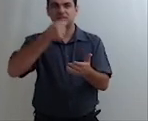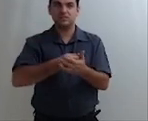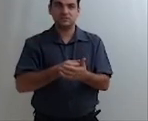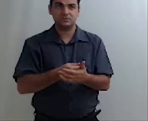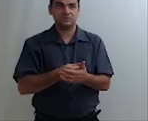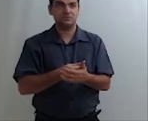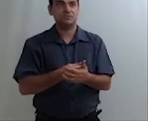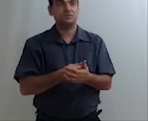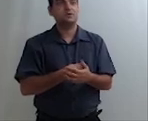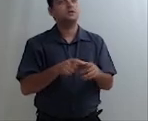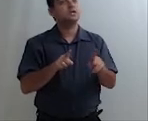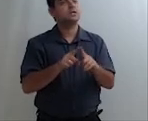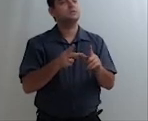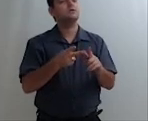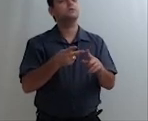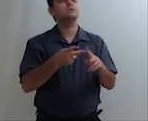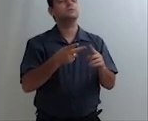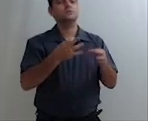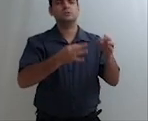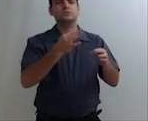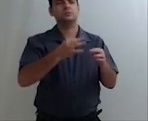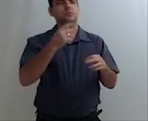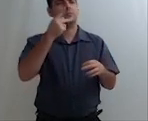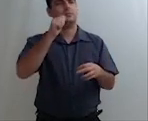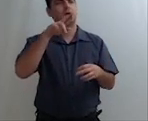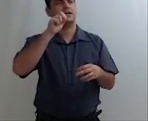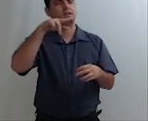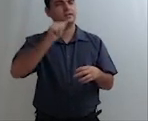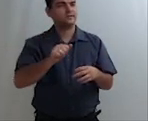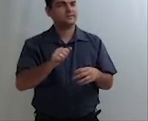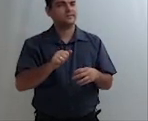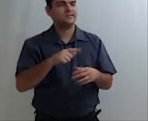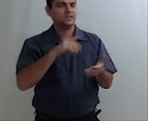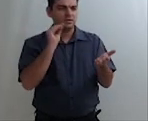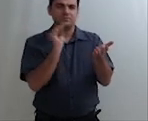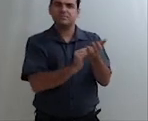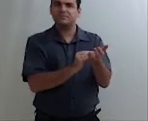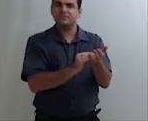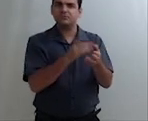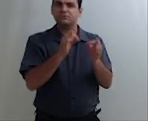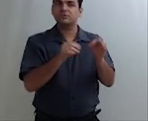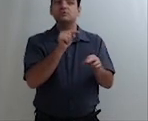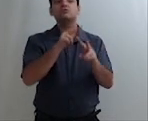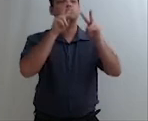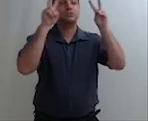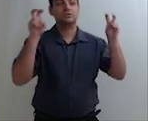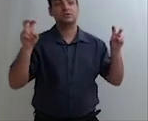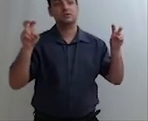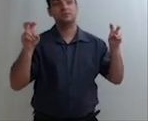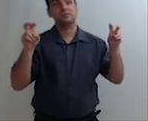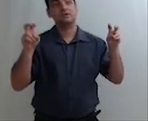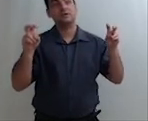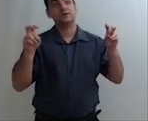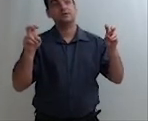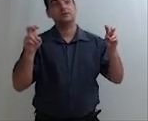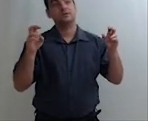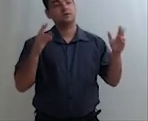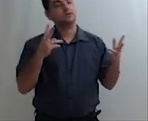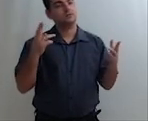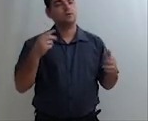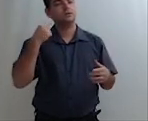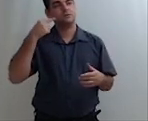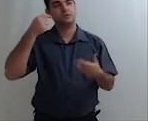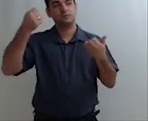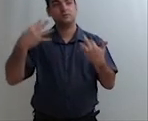da decisão do tribunal de justiça do Paraná eh e exatamente sobre o tema que foi levantado aqui a